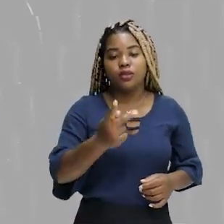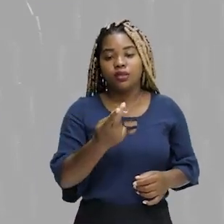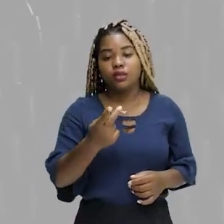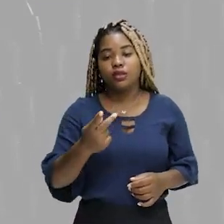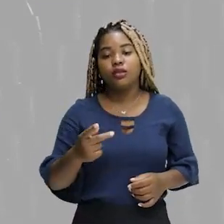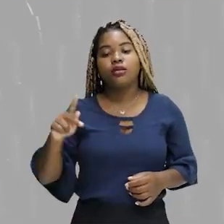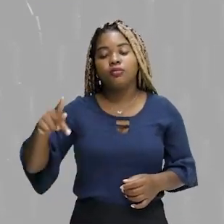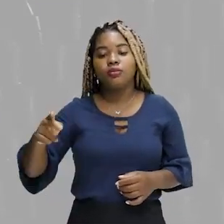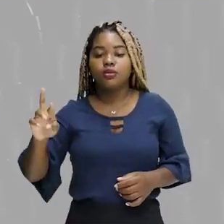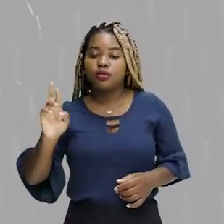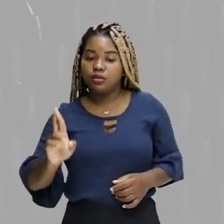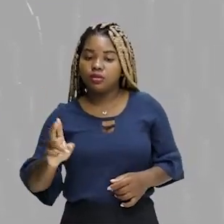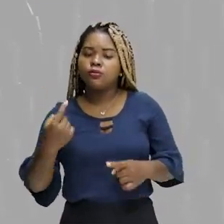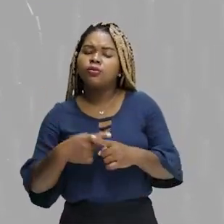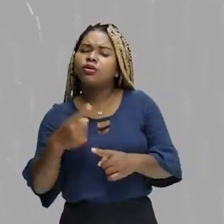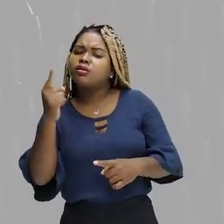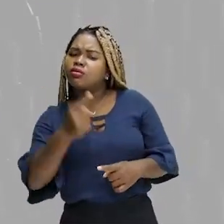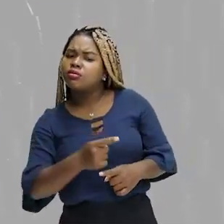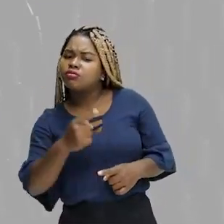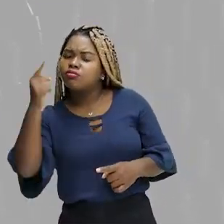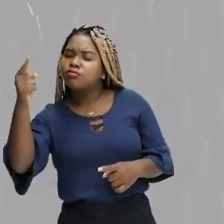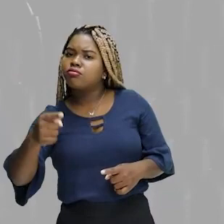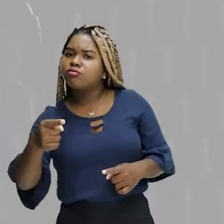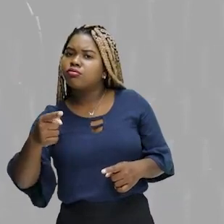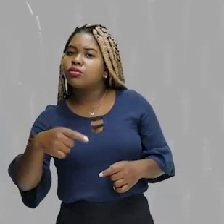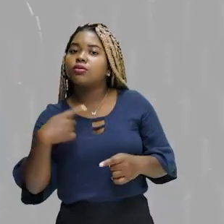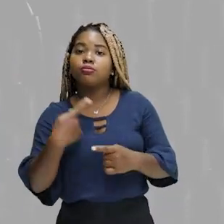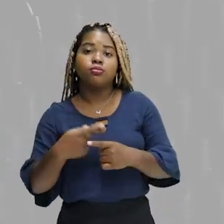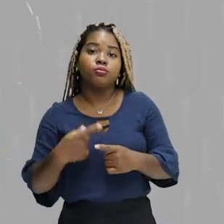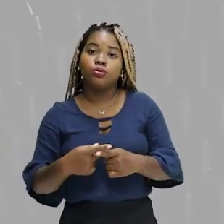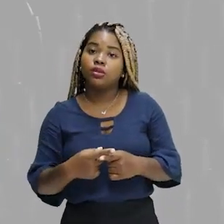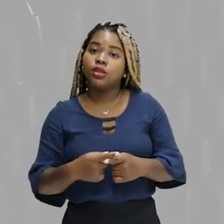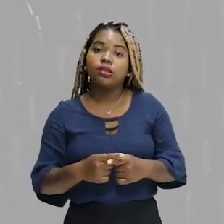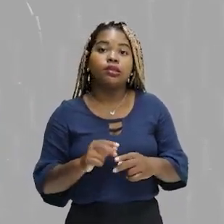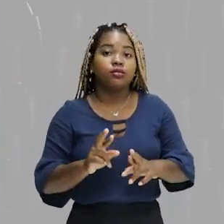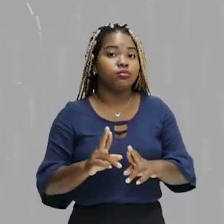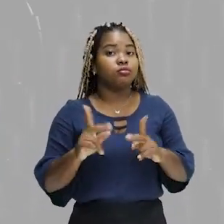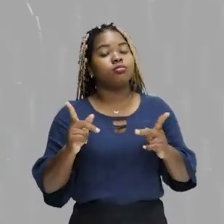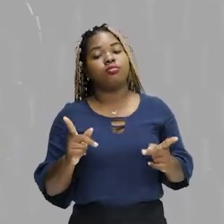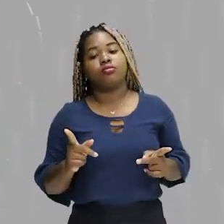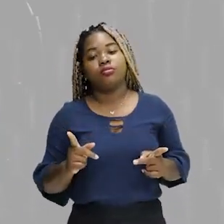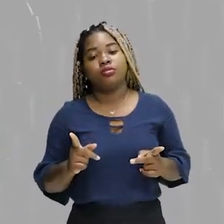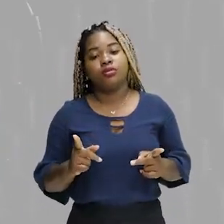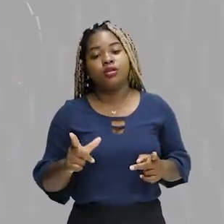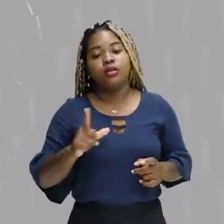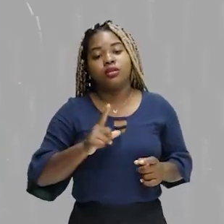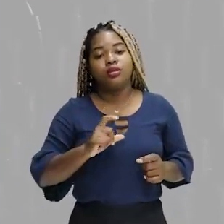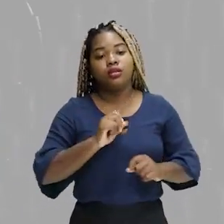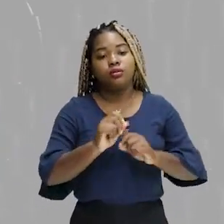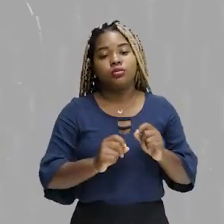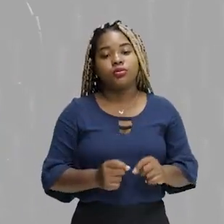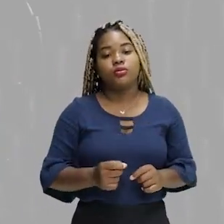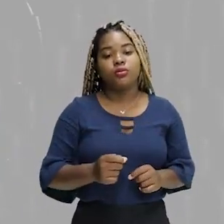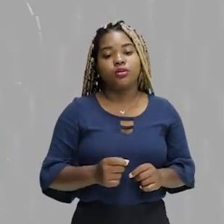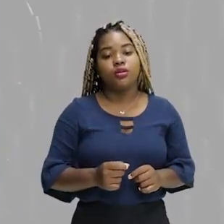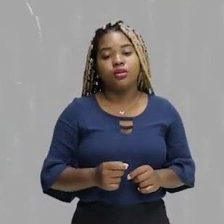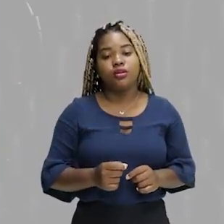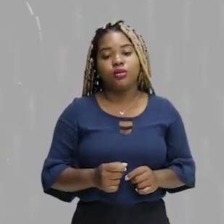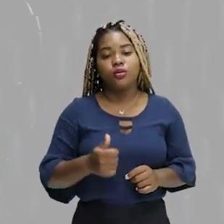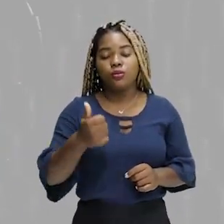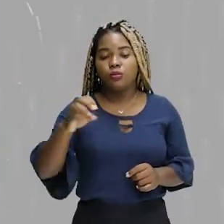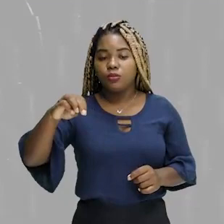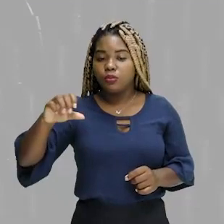cancelei? Porque eles não aparecem em quantidades iguais. Nós temos aqui na equação 1, 1 mol, e na